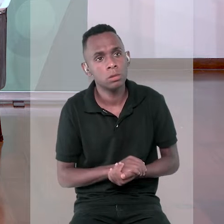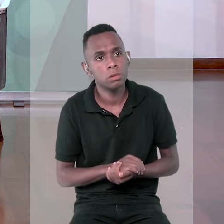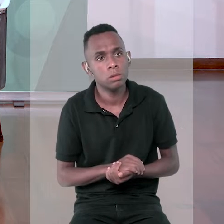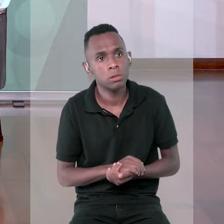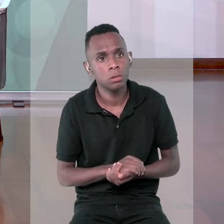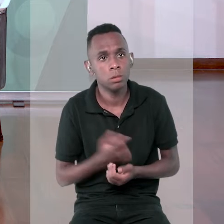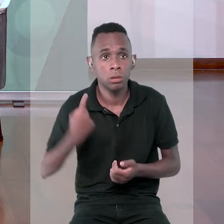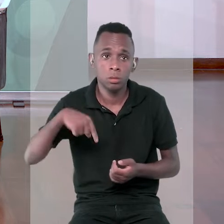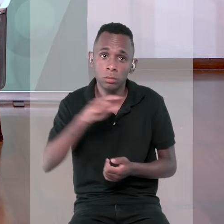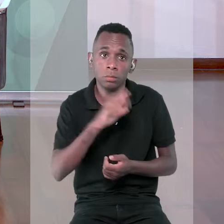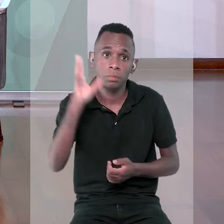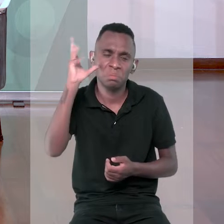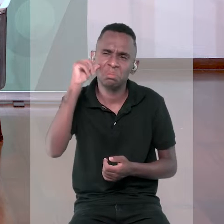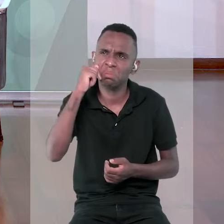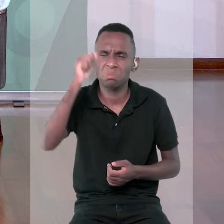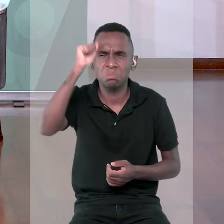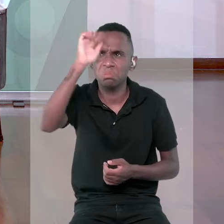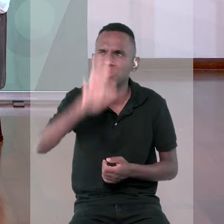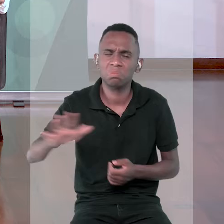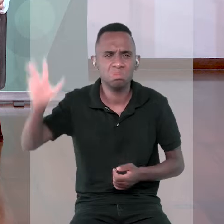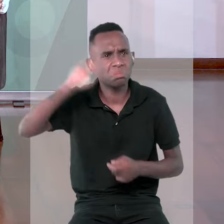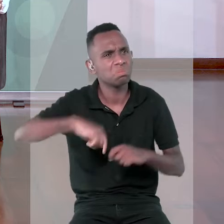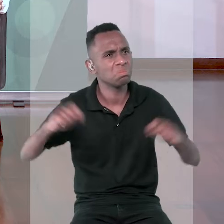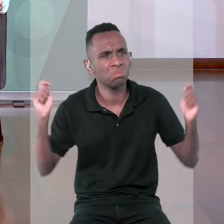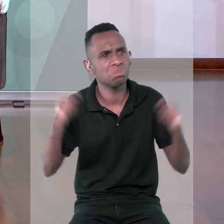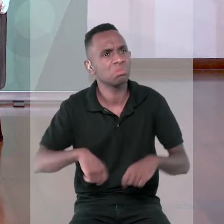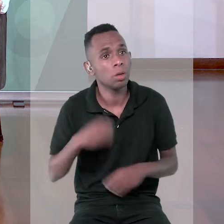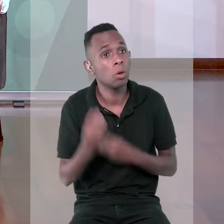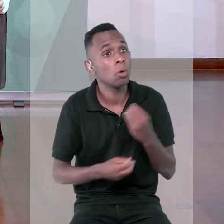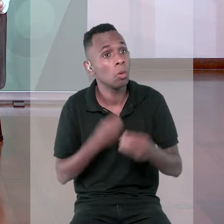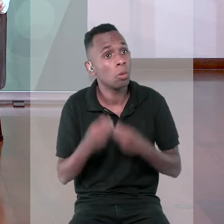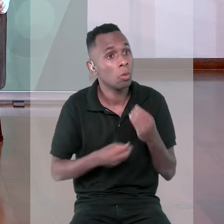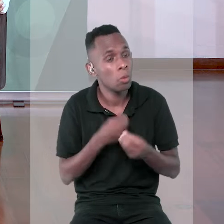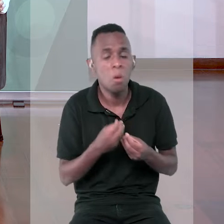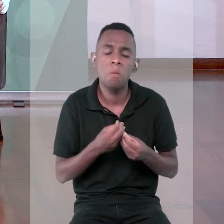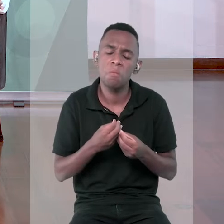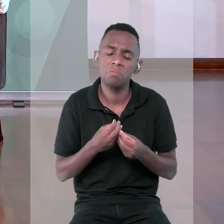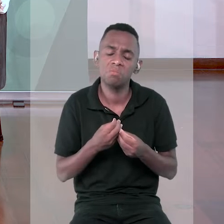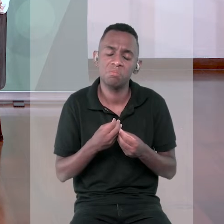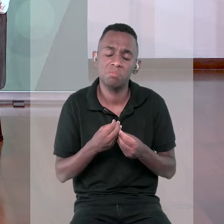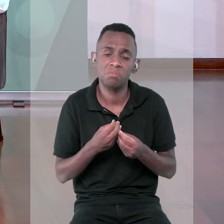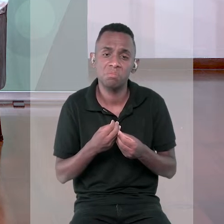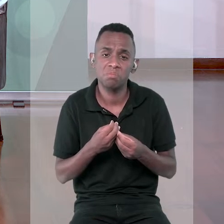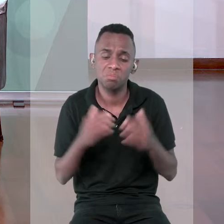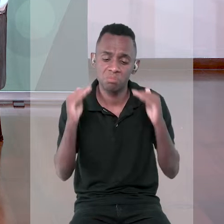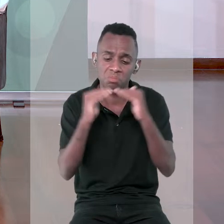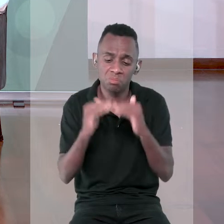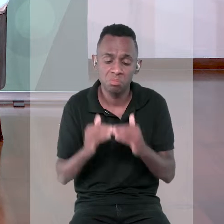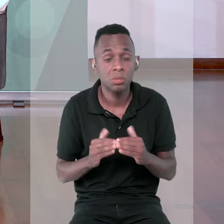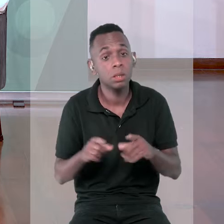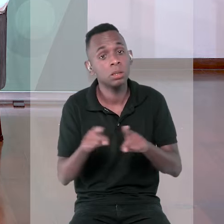E a gente acha inimaginável, né? Como é que tem eco na trajetória de uma e de outra. E a outra coisa é o